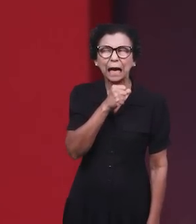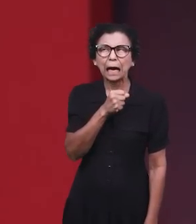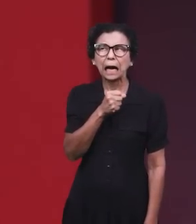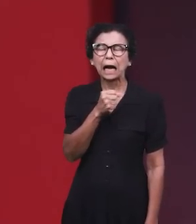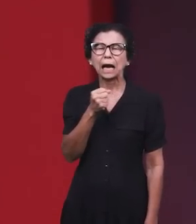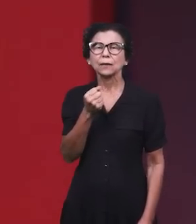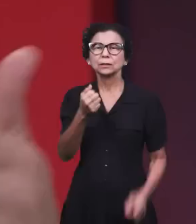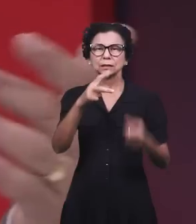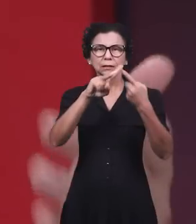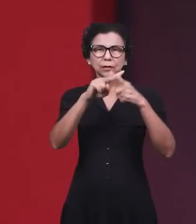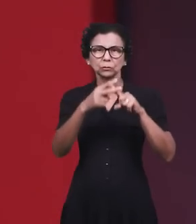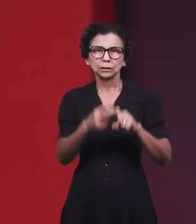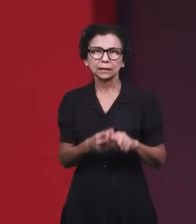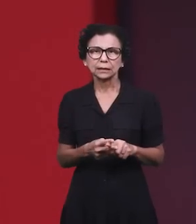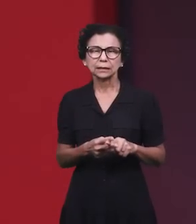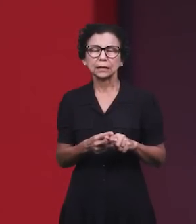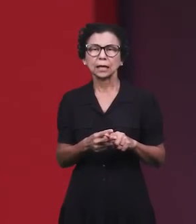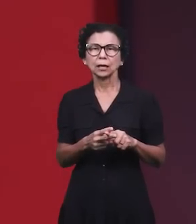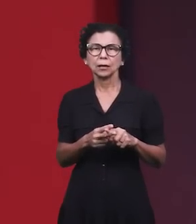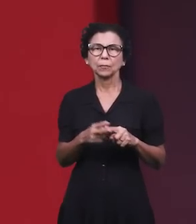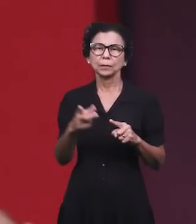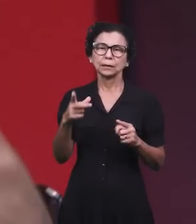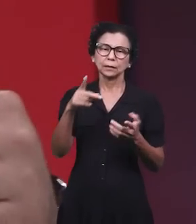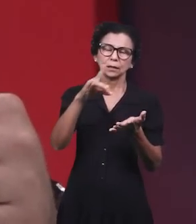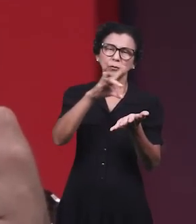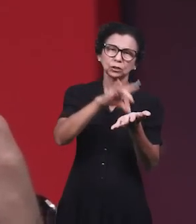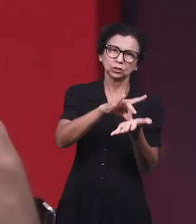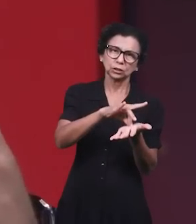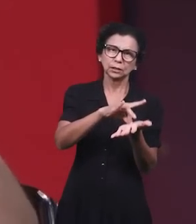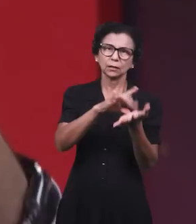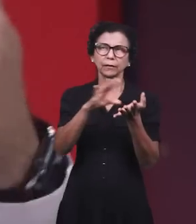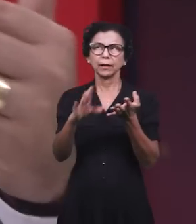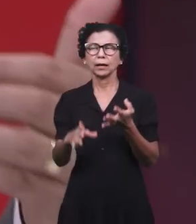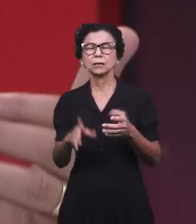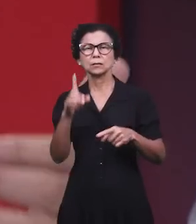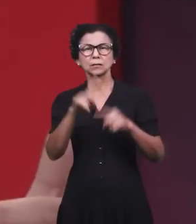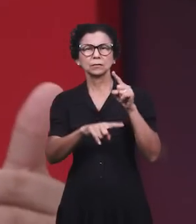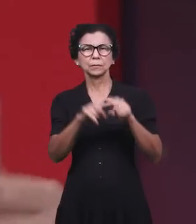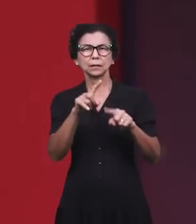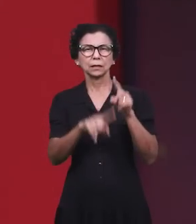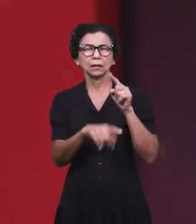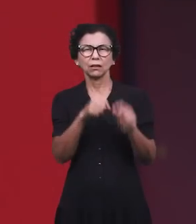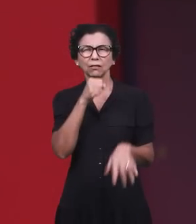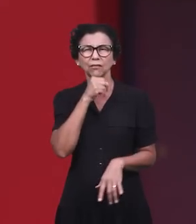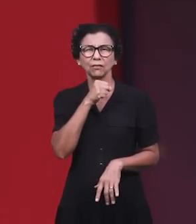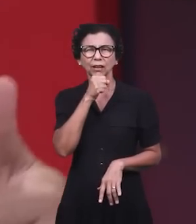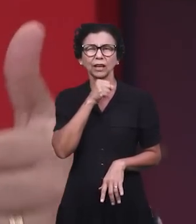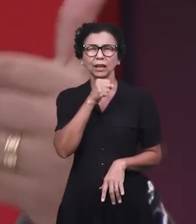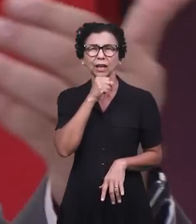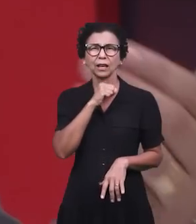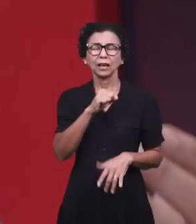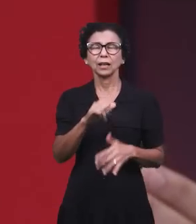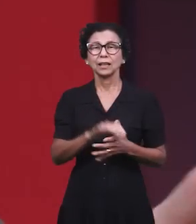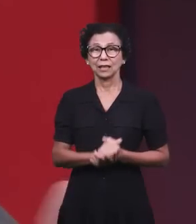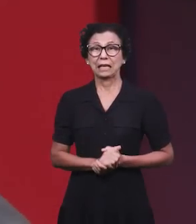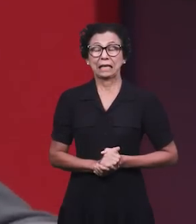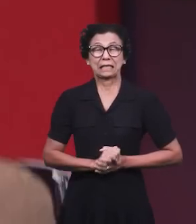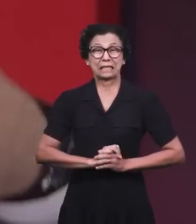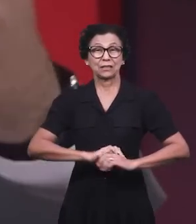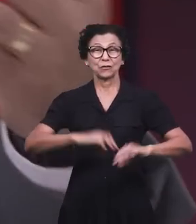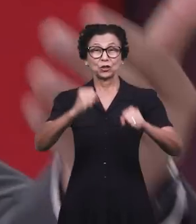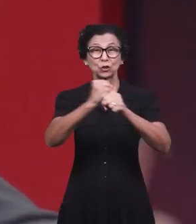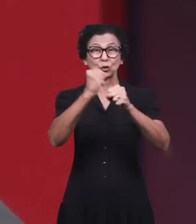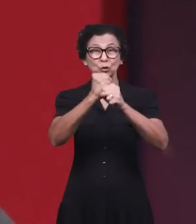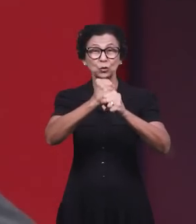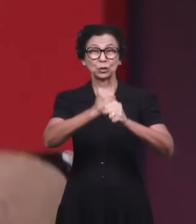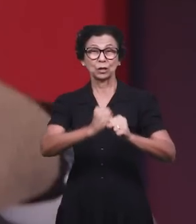né? Às vezes você vai substituir algum material deteriorado. É muito comum você ver restauração, né, do patrimônio histórico, né? Aquilo que já foi